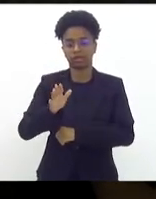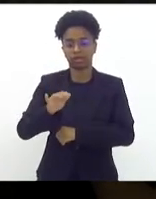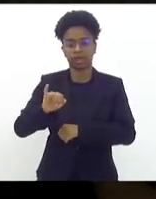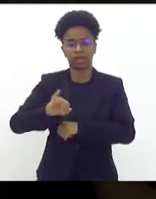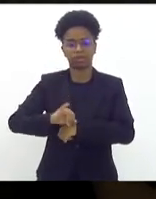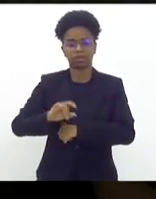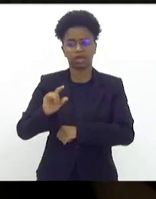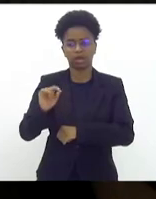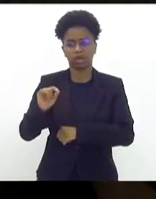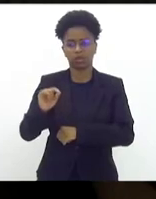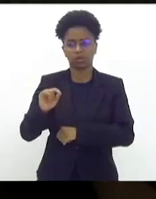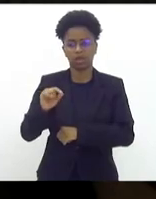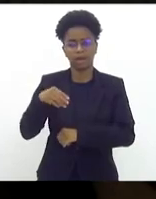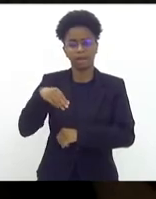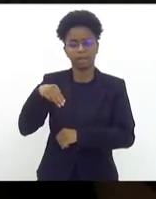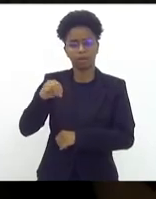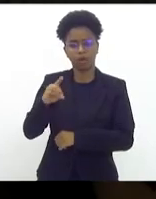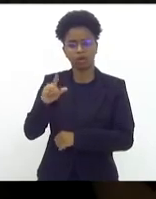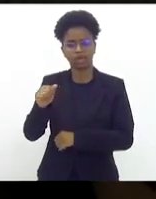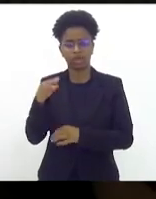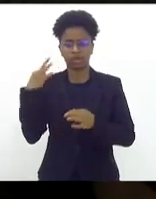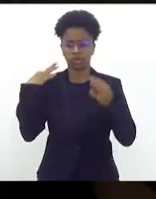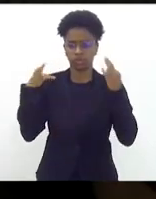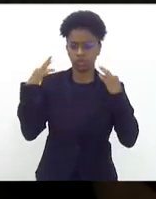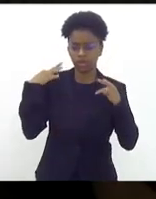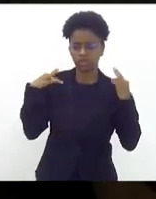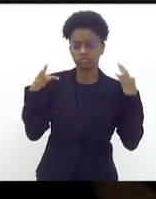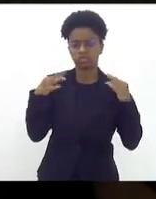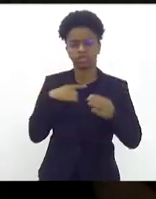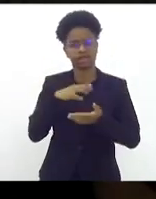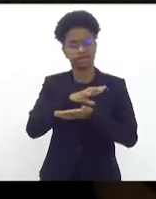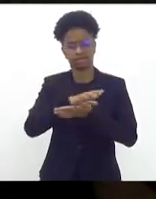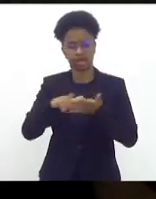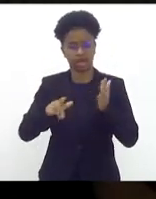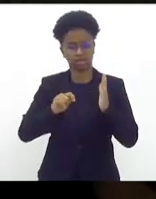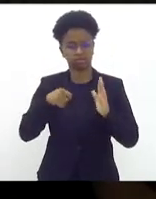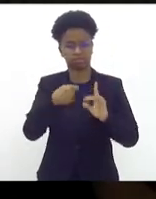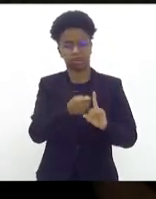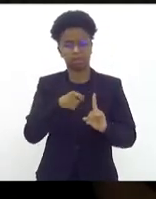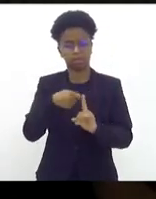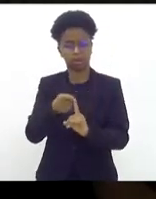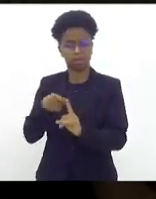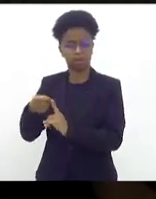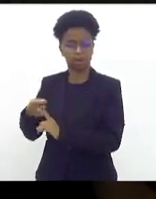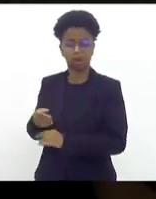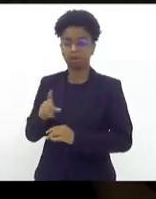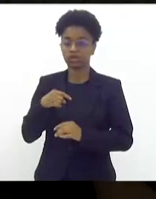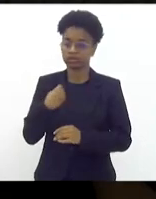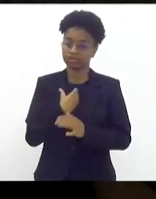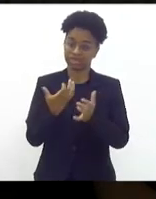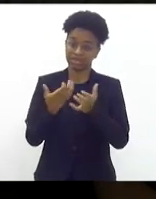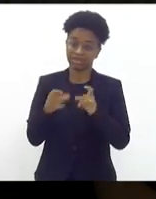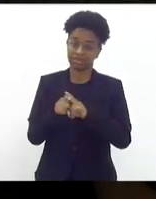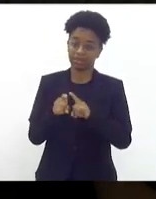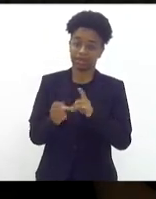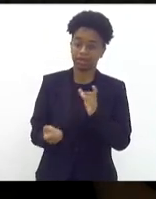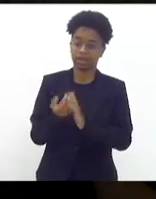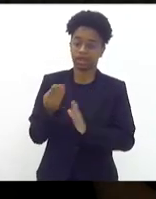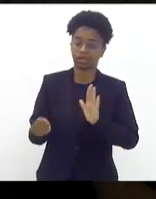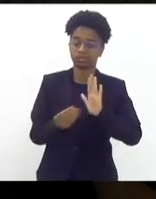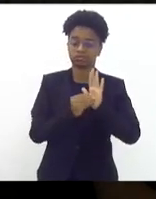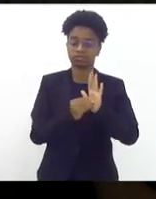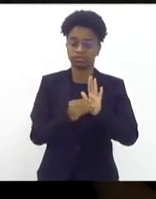capital da moda, do turismo. É a capital já diversas. A gente quis chamar também, não, porque parece